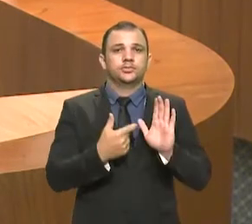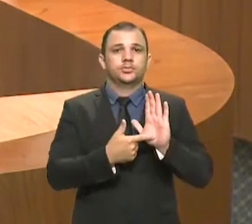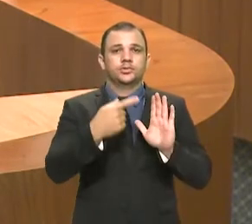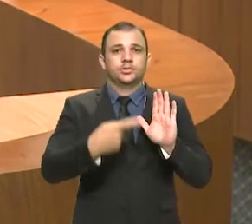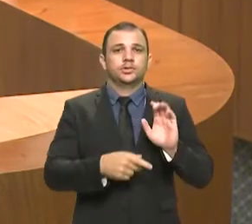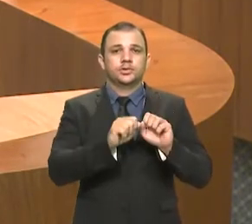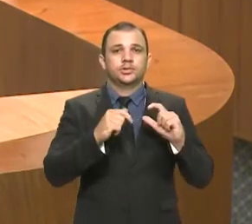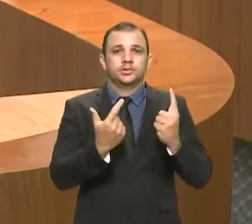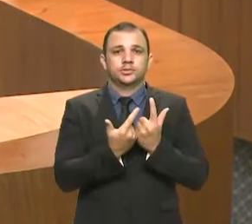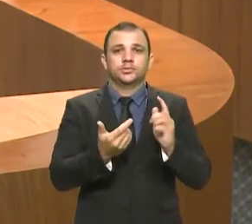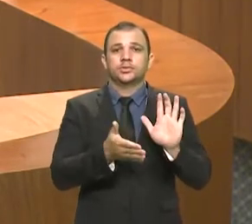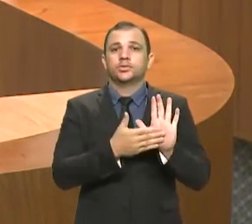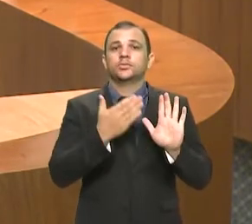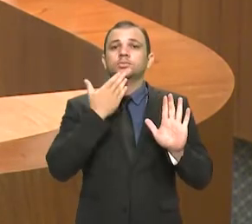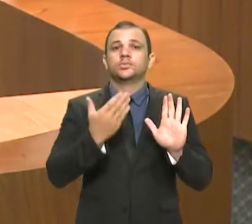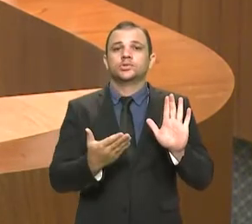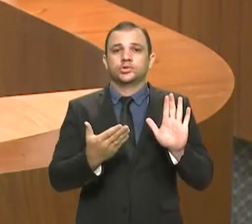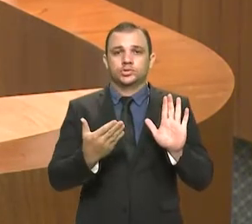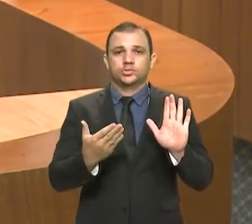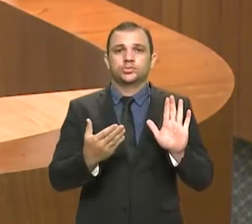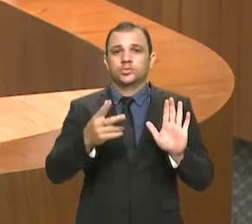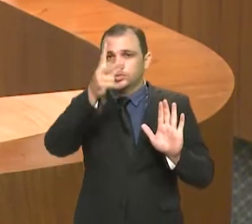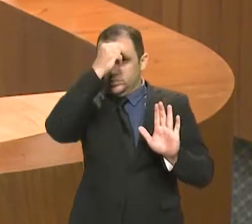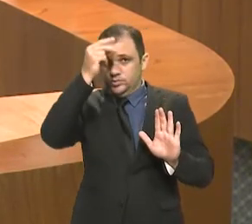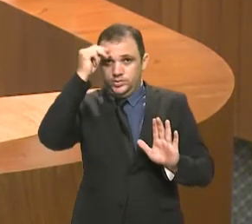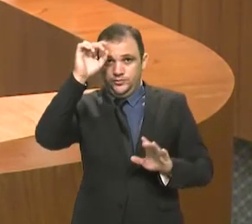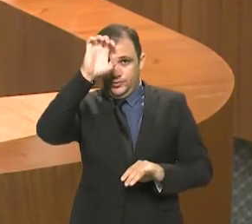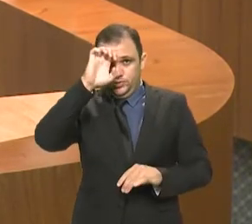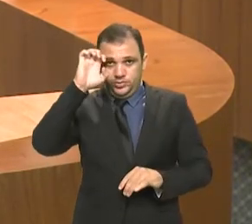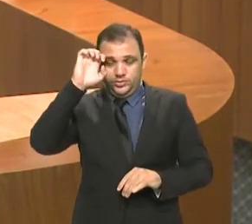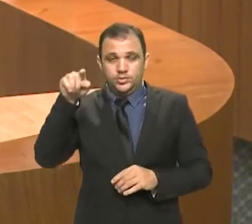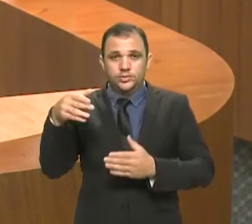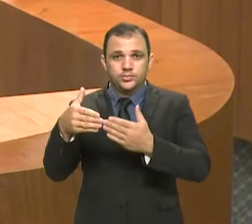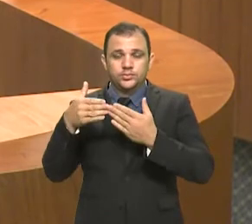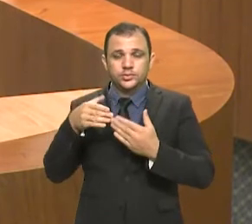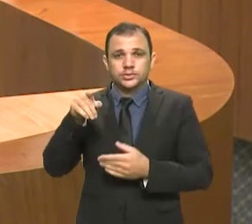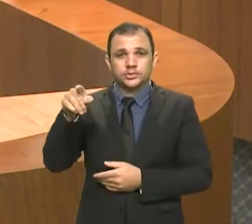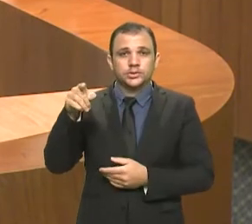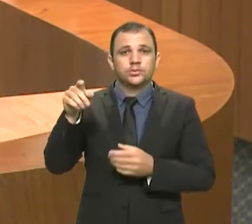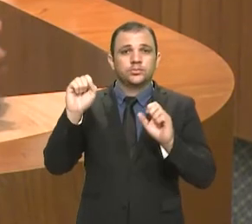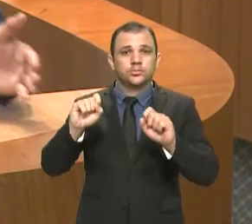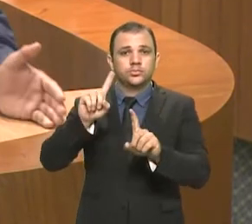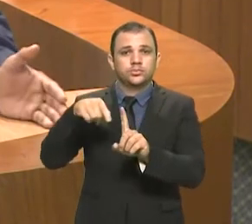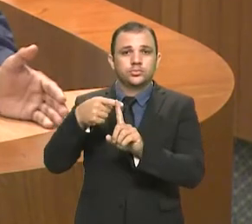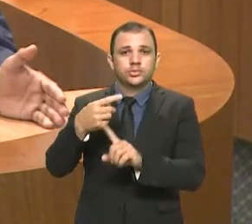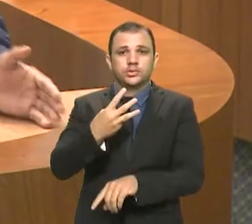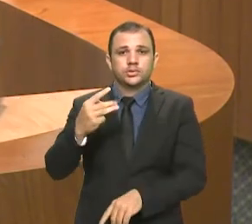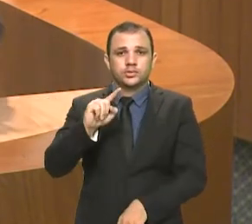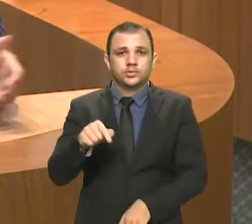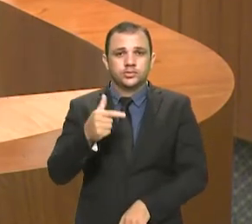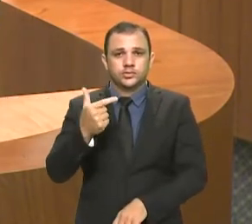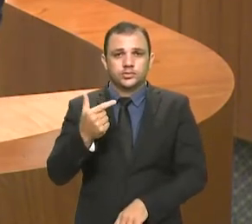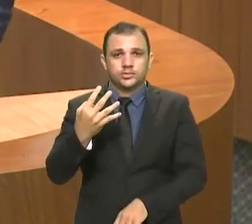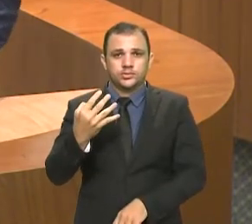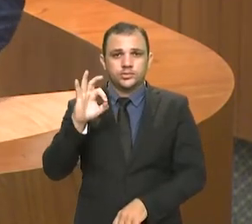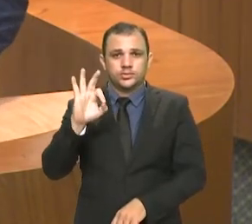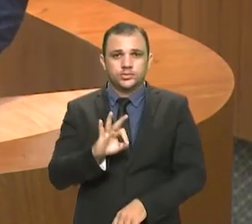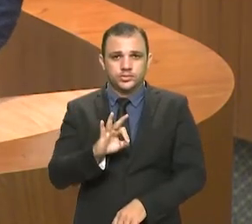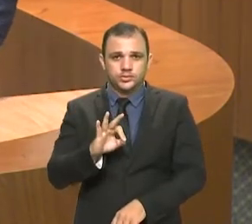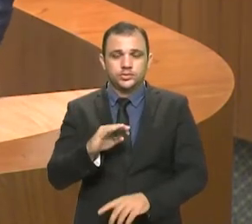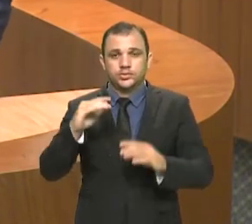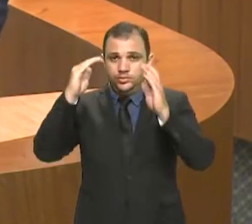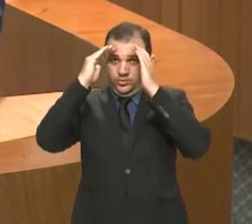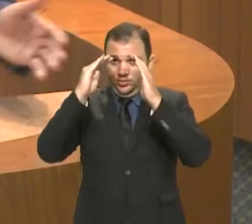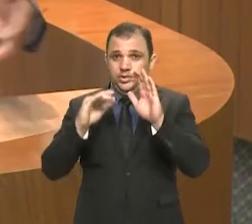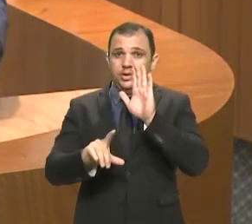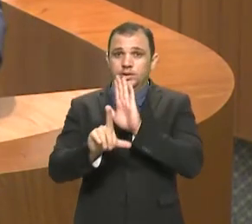do Estado do Maranhão uma solicitação ao prefeito Eduardo Braid para que ele pudesse conceder reajuste de 33,24% com base na lei do